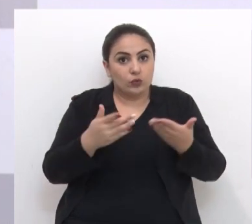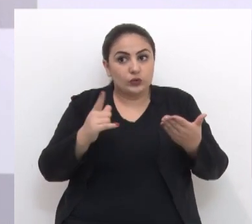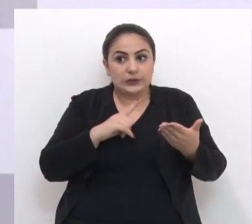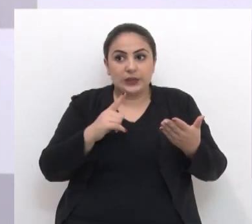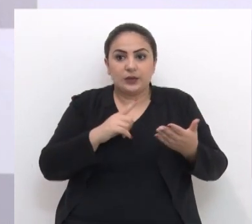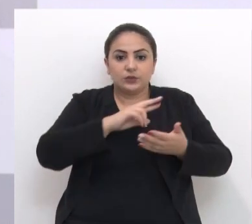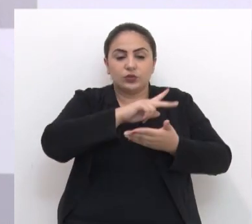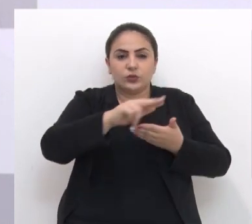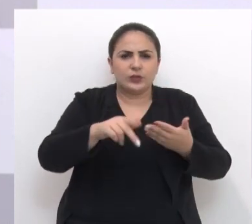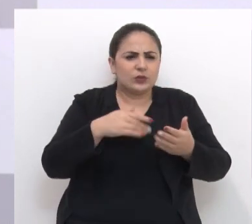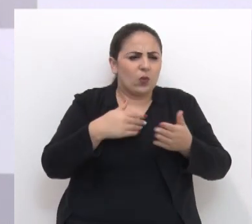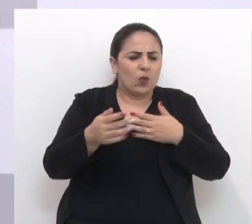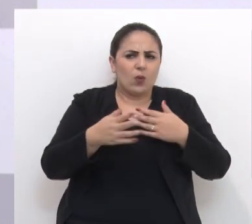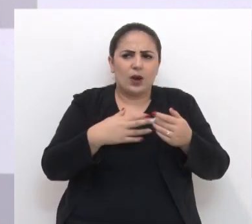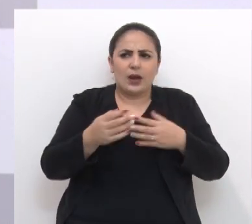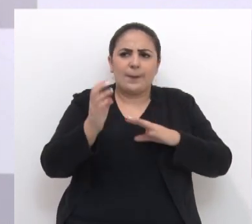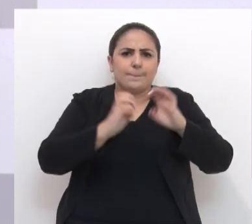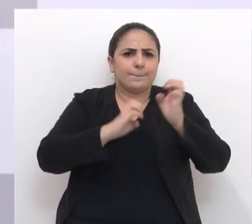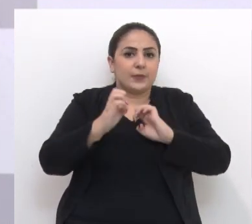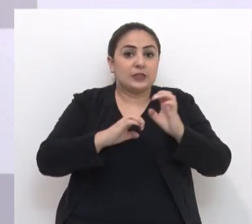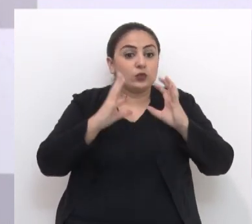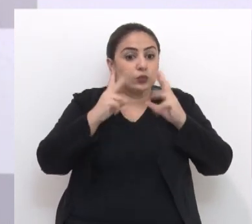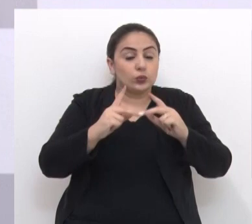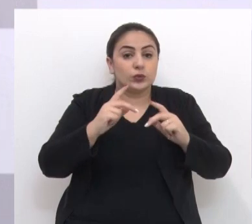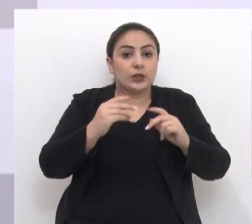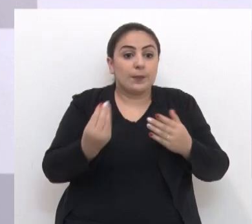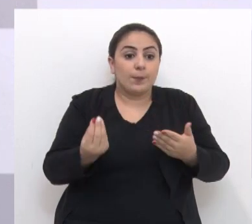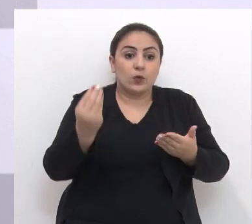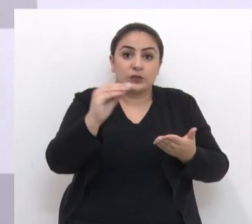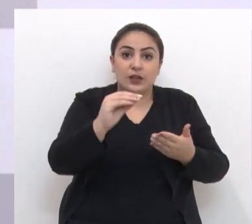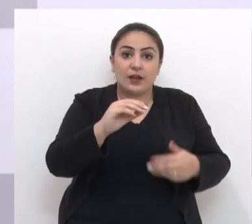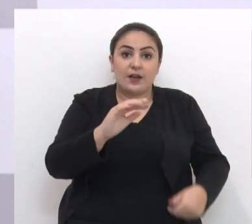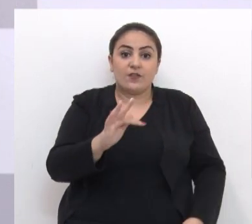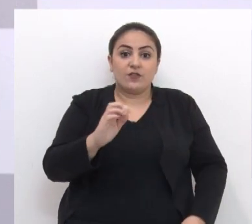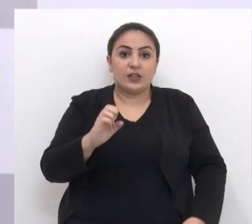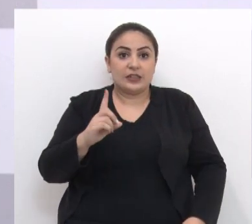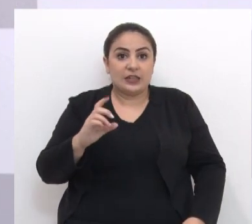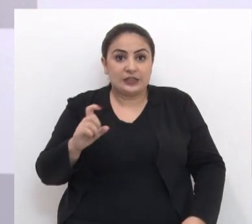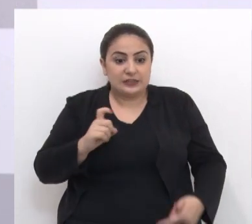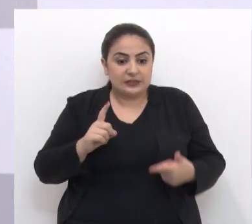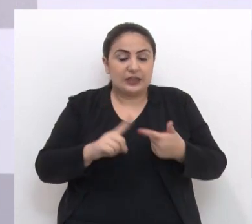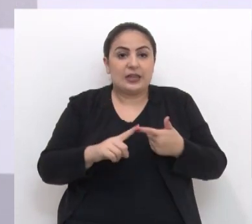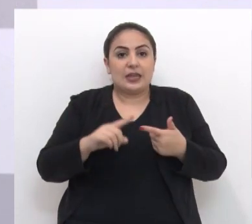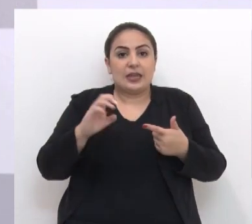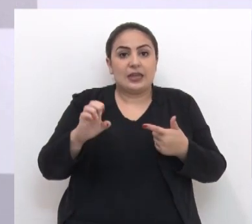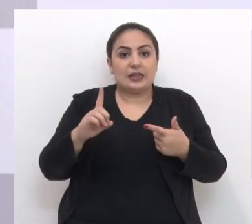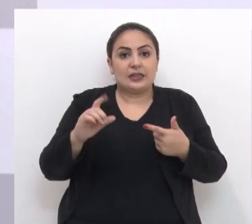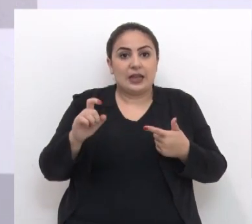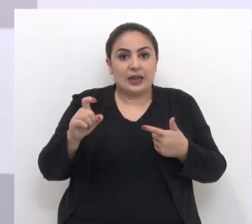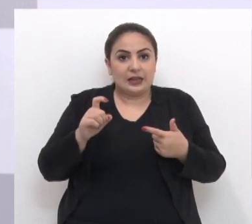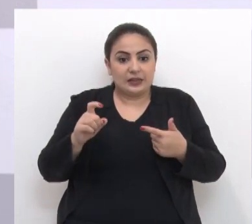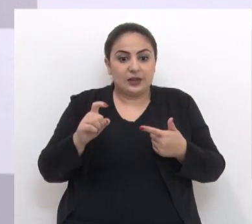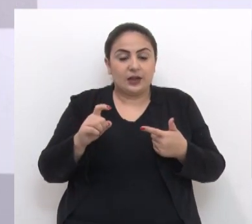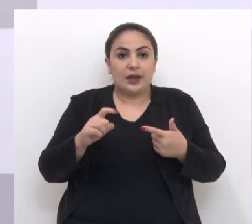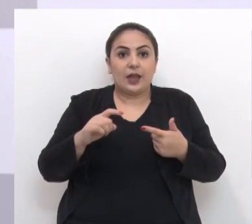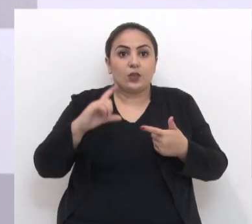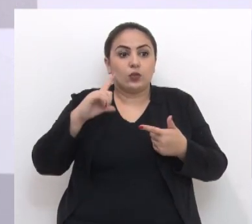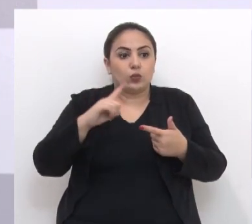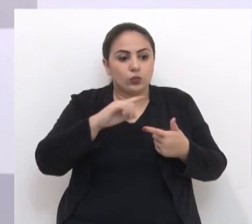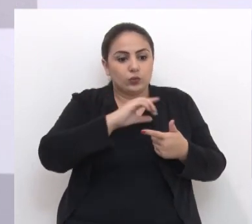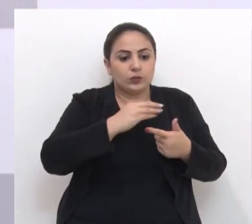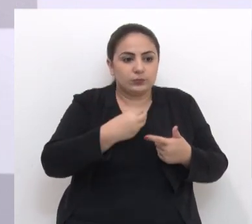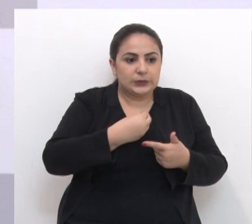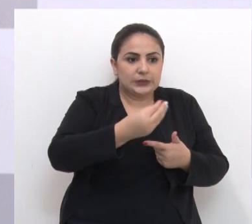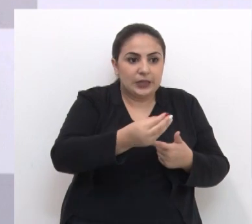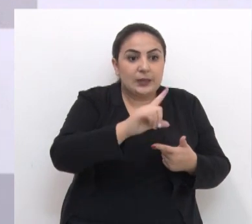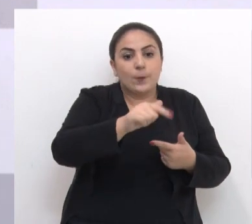bate extremamente qualquer empresa. Tanto que tudo que é postado na FedEx e DHL, que são as maiores empresas mundiais de entrega, são